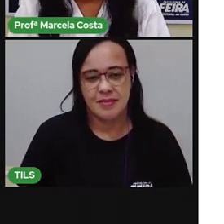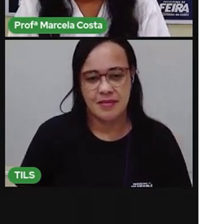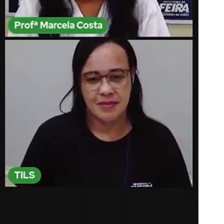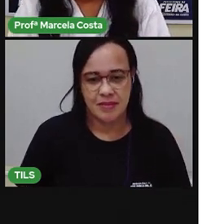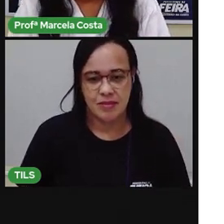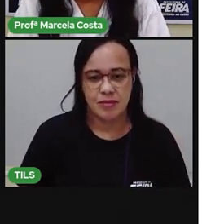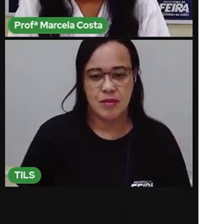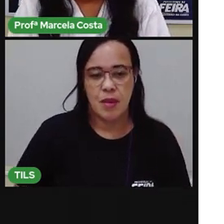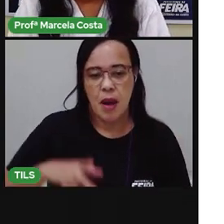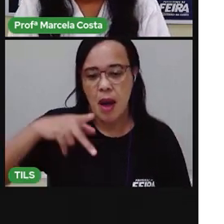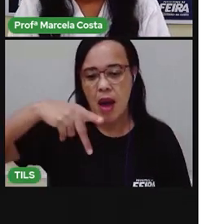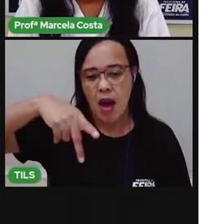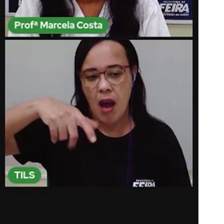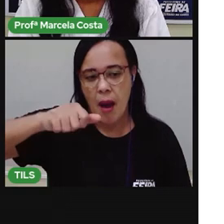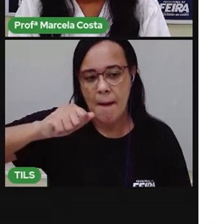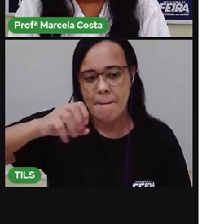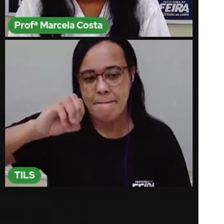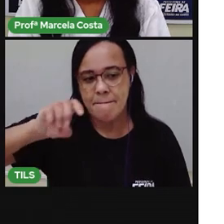Pão.